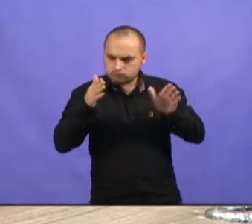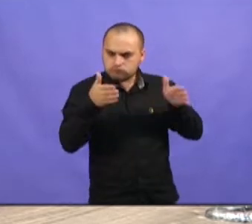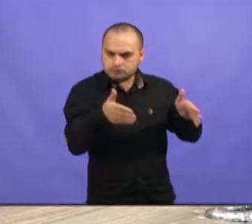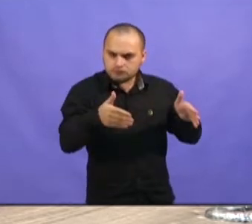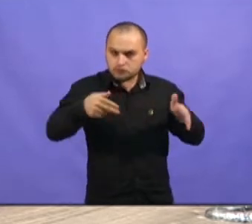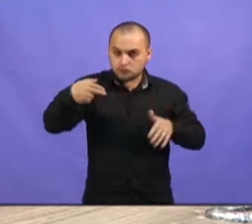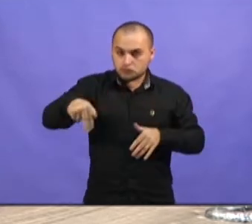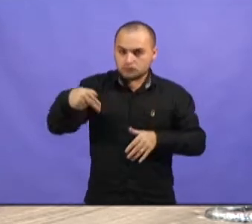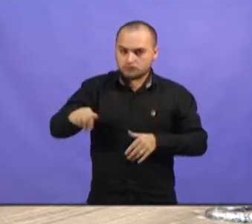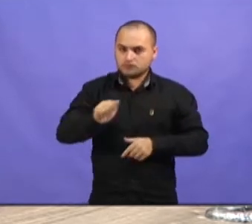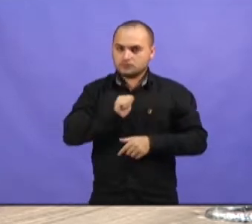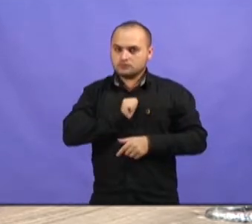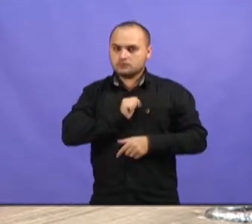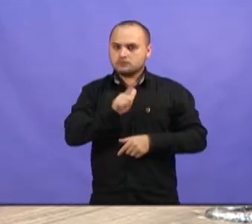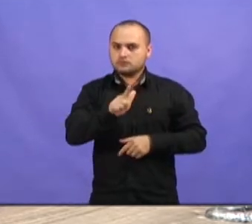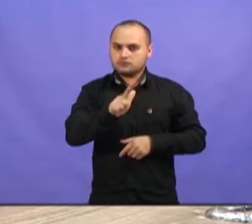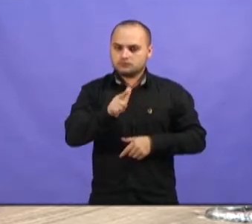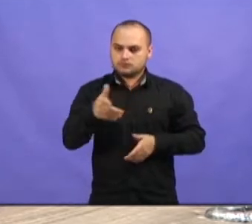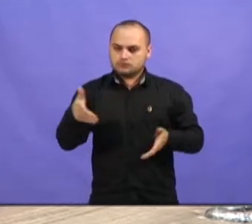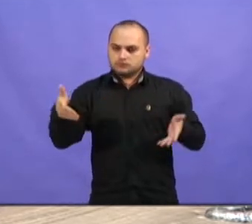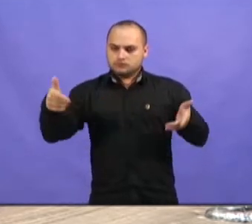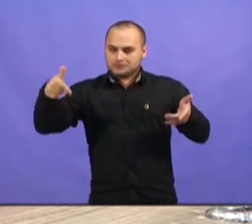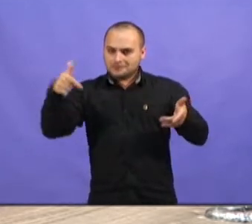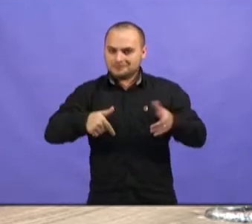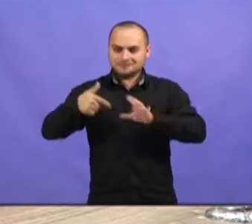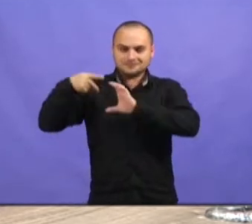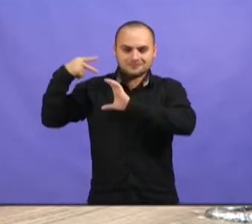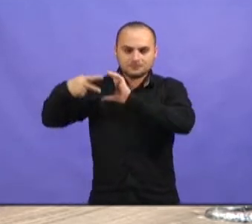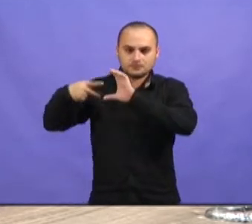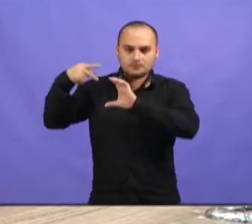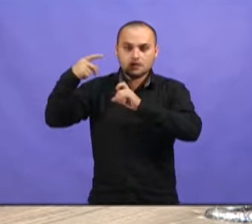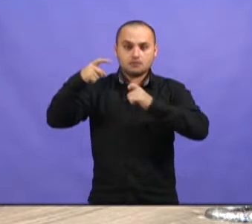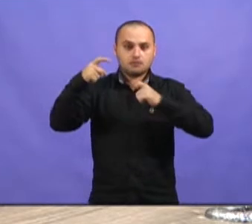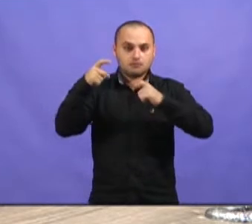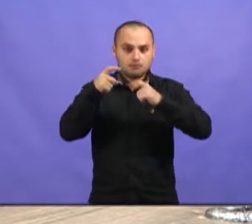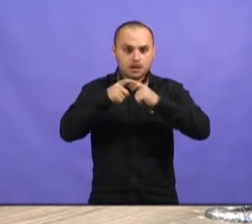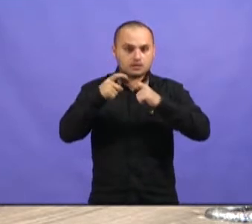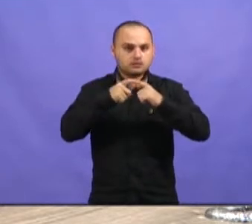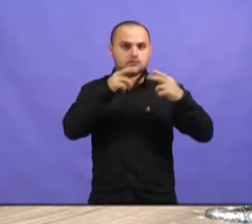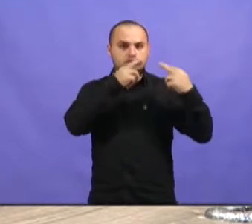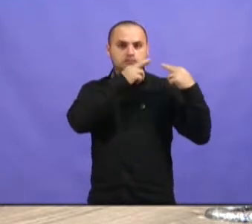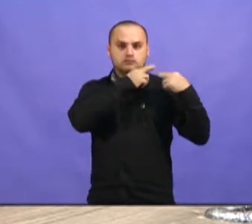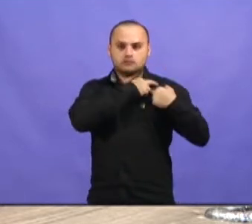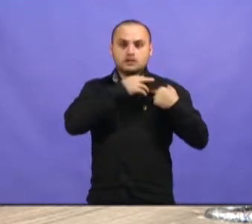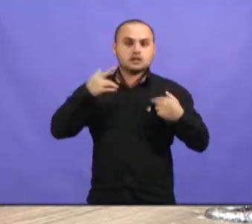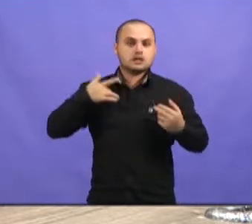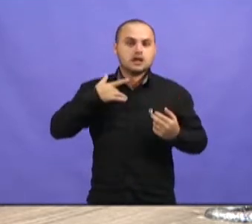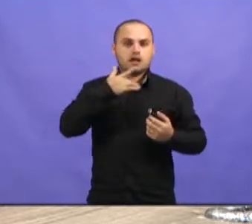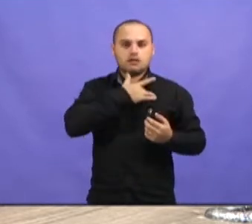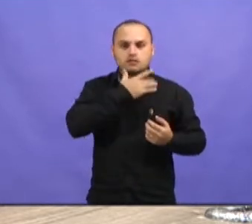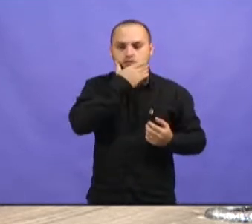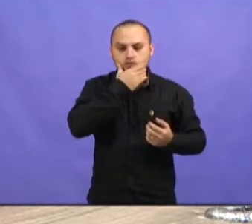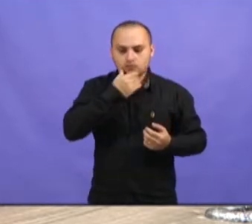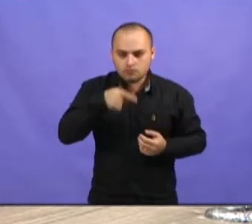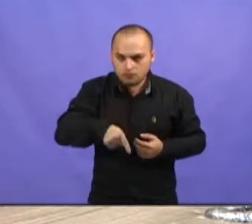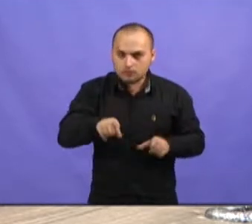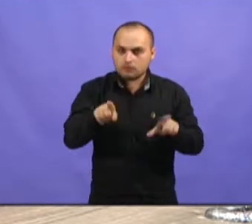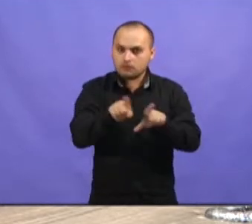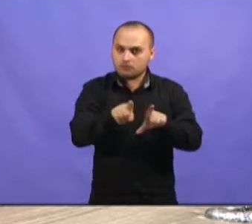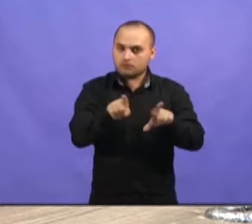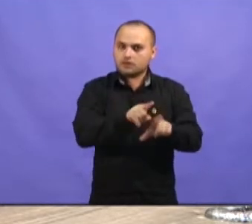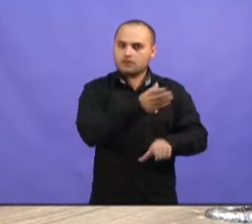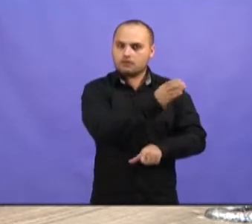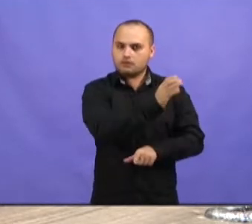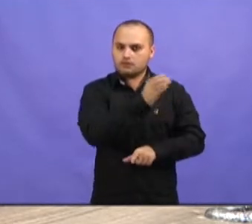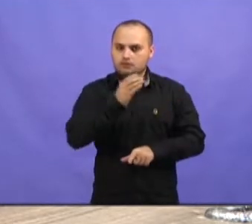aqui no estúdio da TV Câmara o médico responsável pela saúde do homem de Itajaí e coordenador da campanha Novembro Azul no